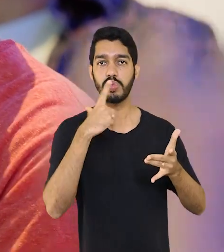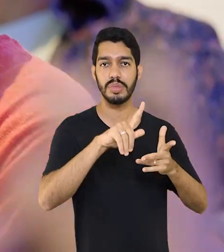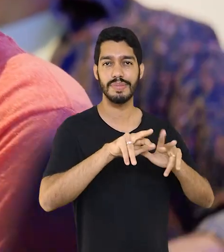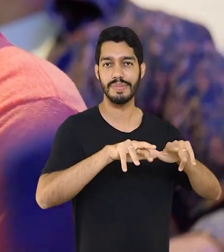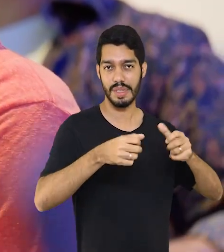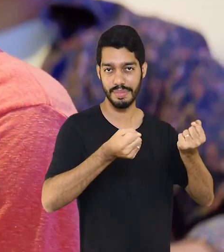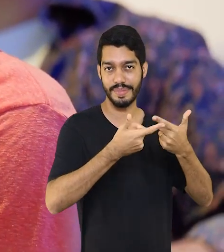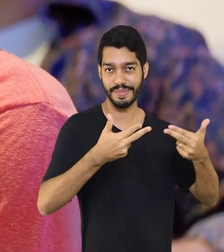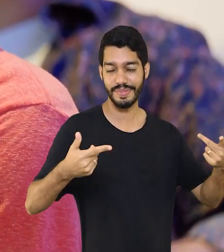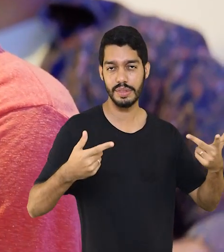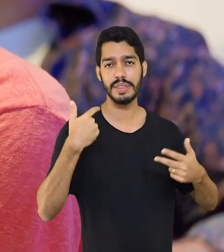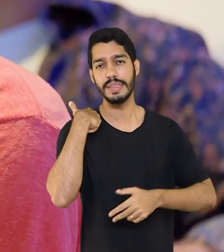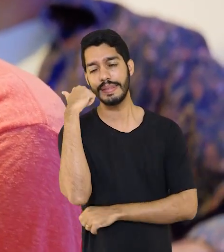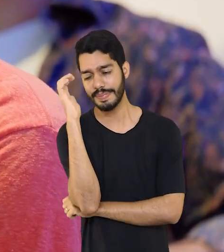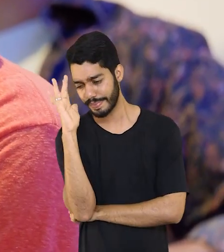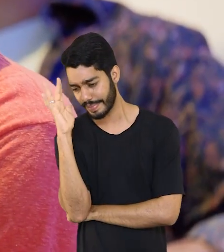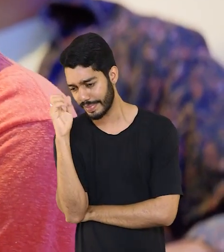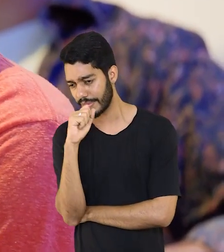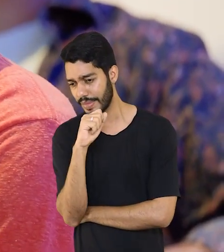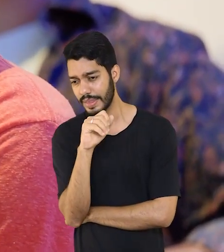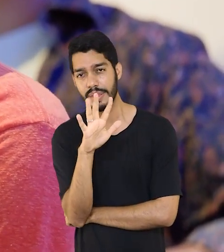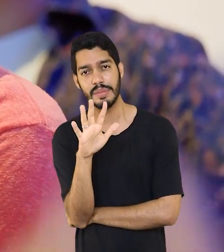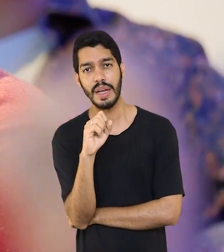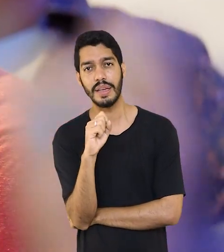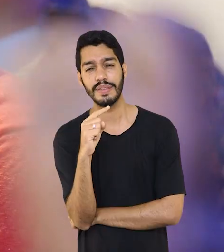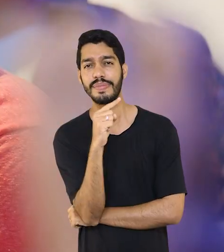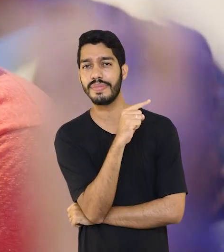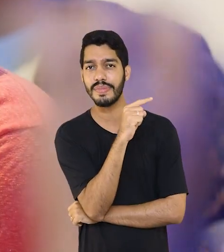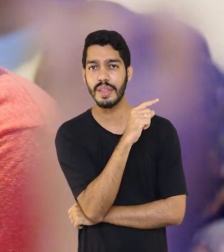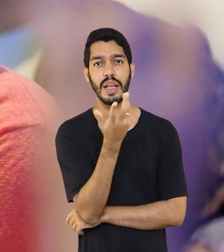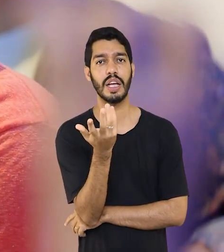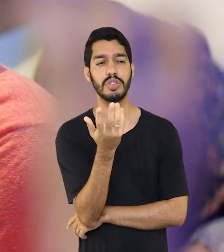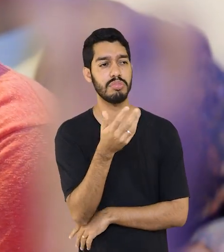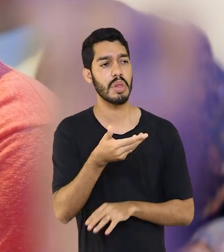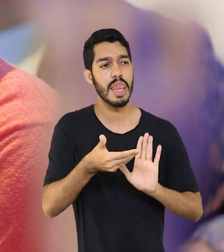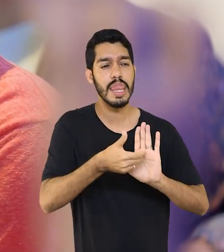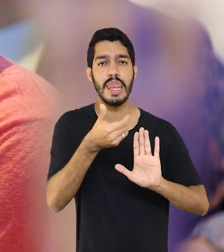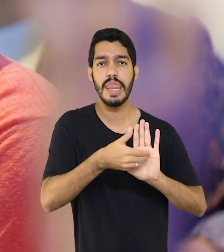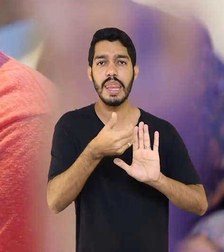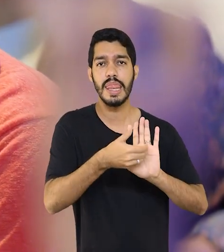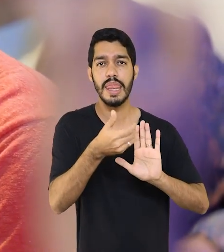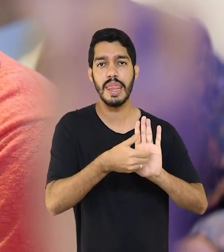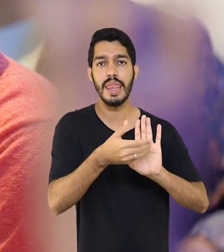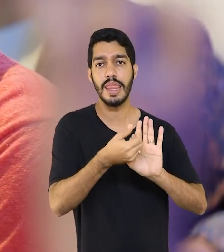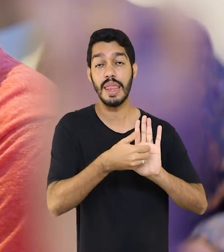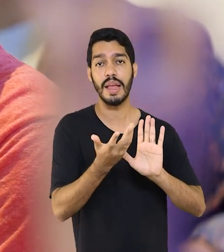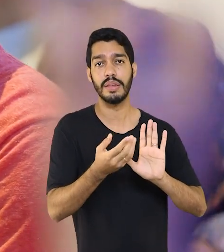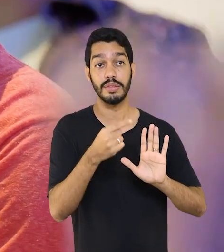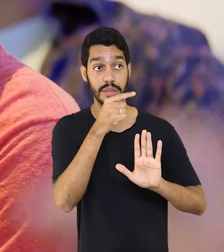geral. E eu fico pensando, mas e a extração da bauxita? Ela é uma das